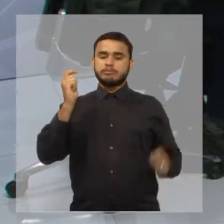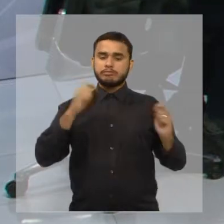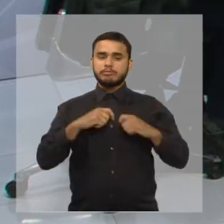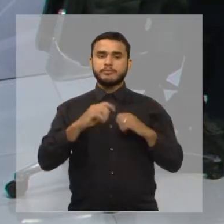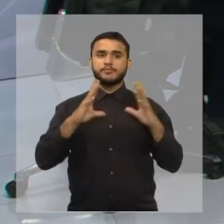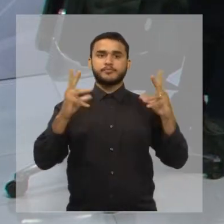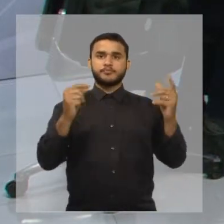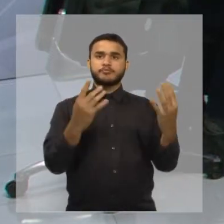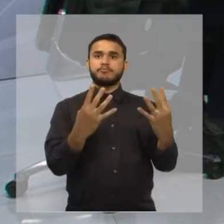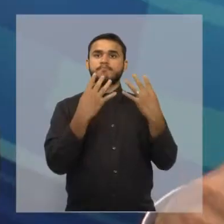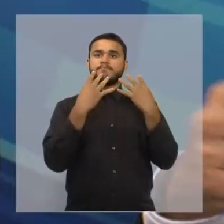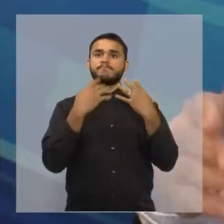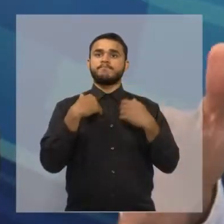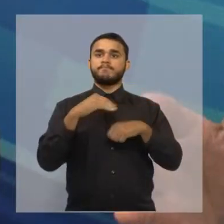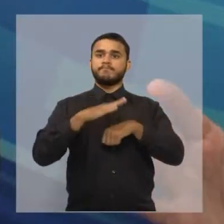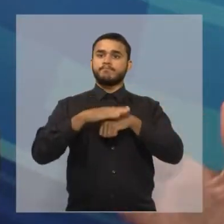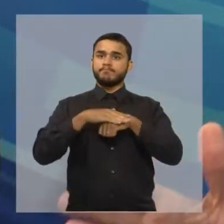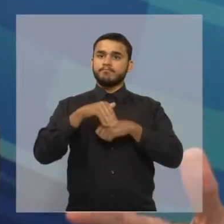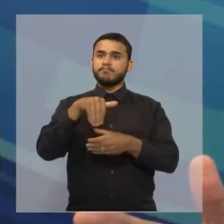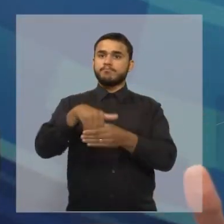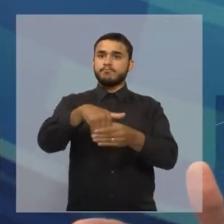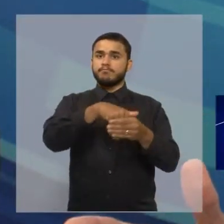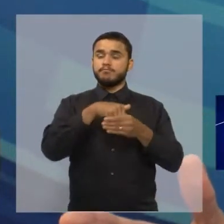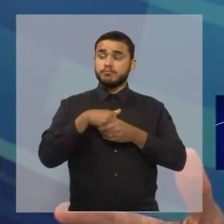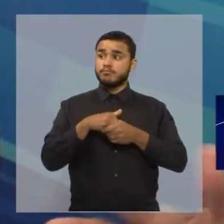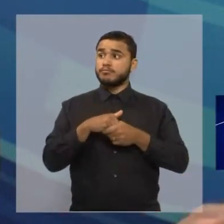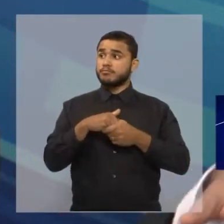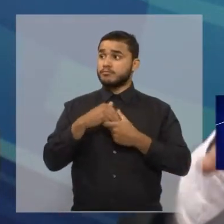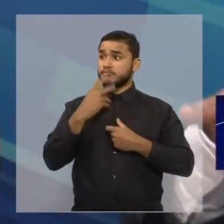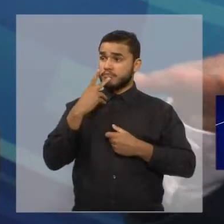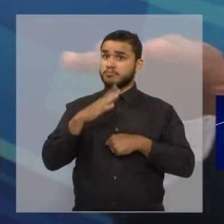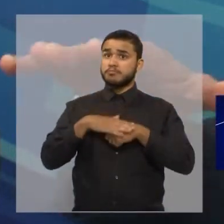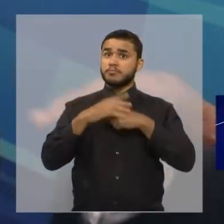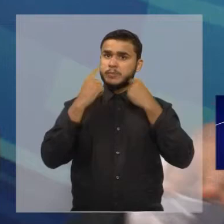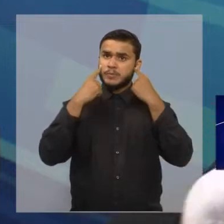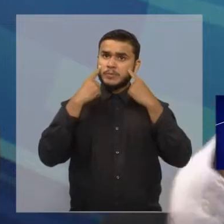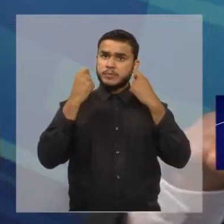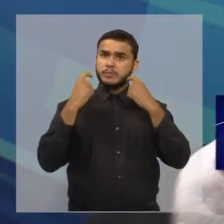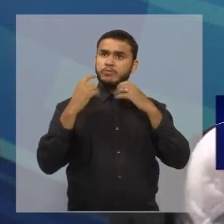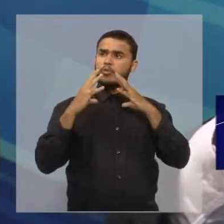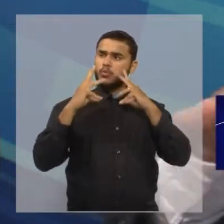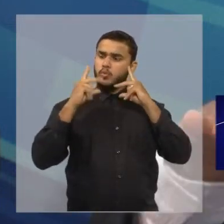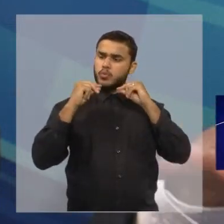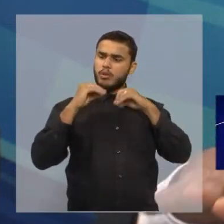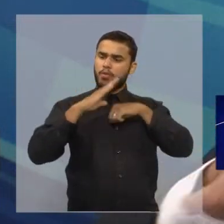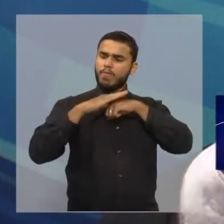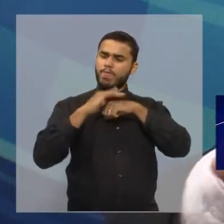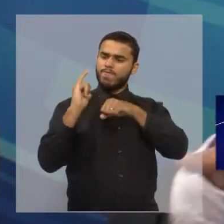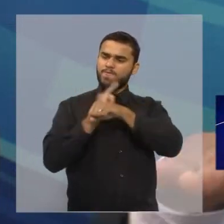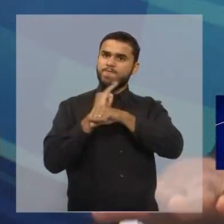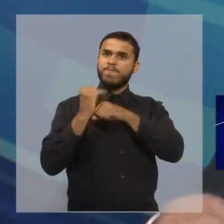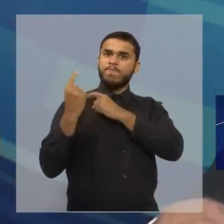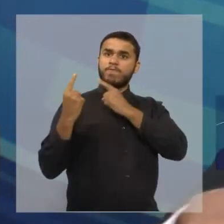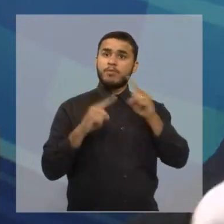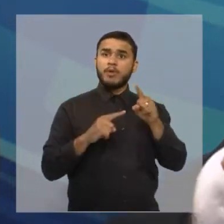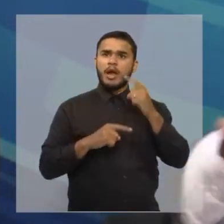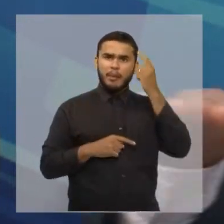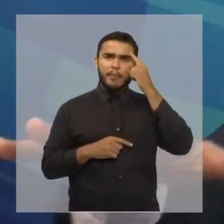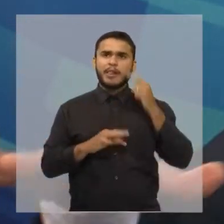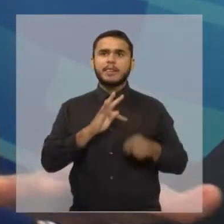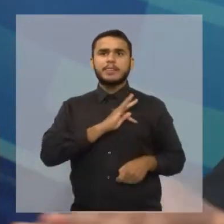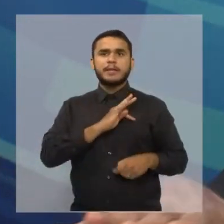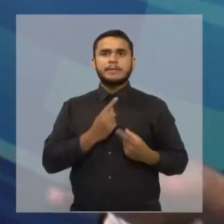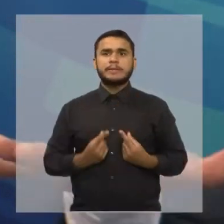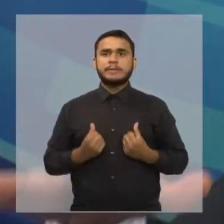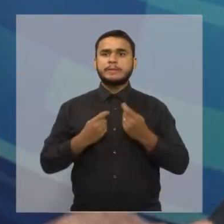tática. E agora estão partindo também para a agressão. Até porque o grande eleitorado não entende nada do debate técnico de economia e